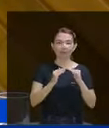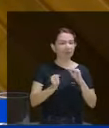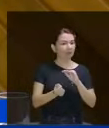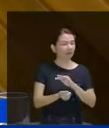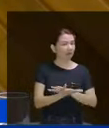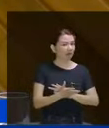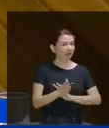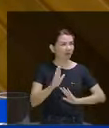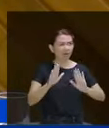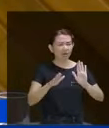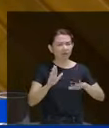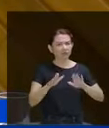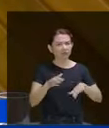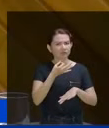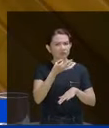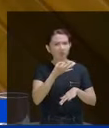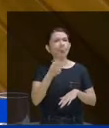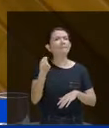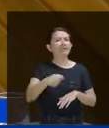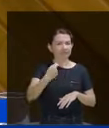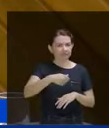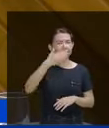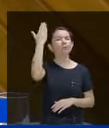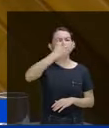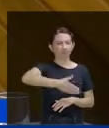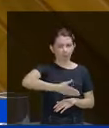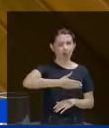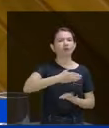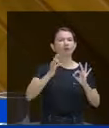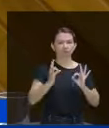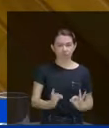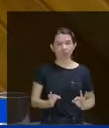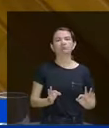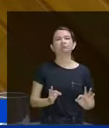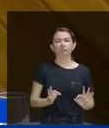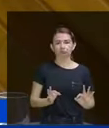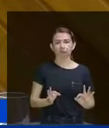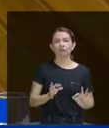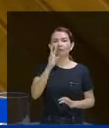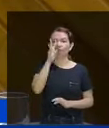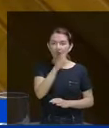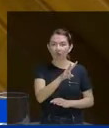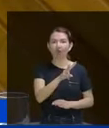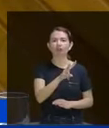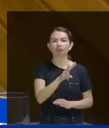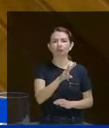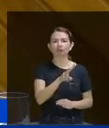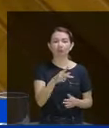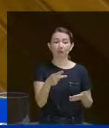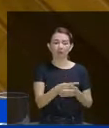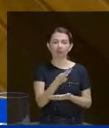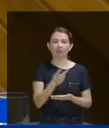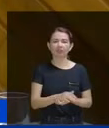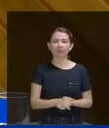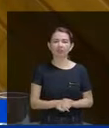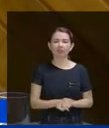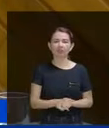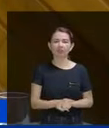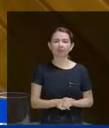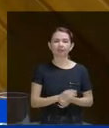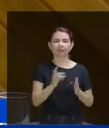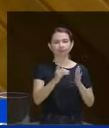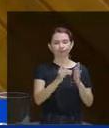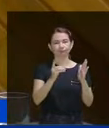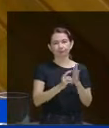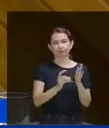ser presumida e deve ser comprovada por meio de conteúdo substancial de evidências e fatos que sustentem um decreto